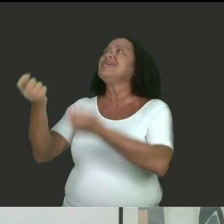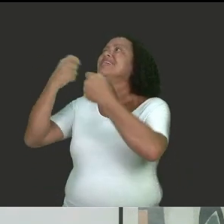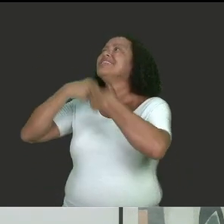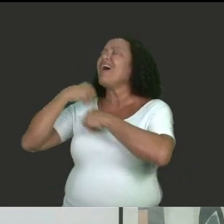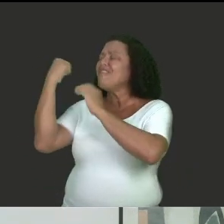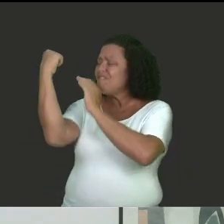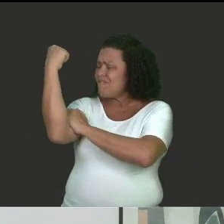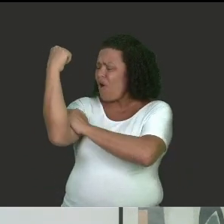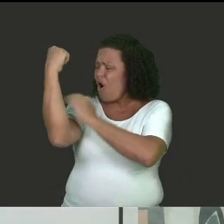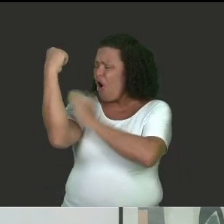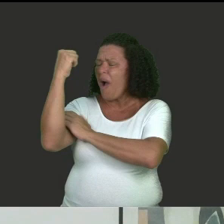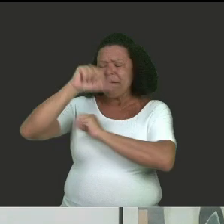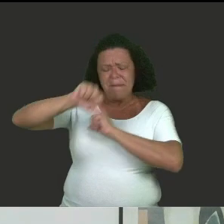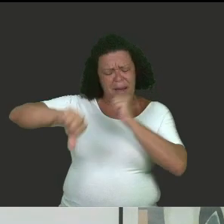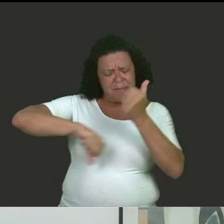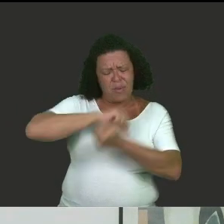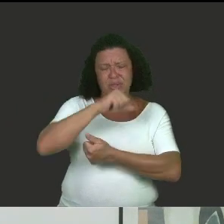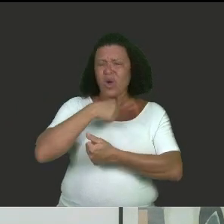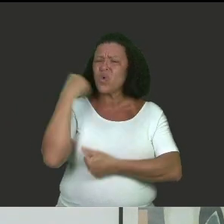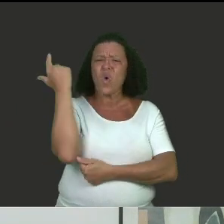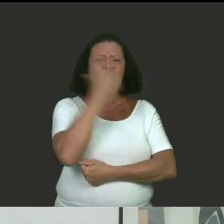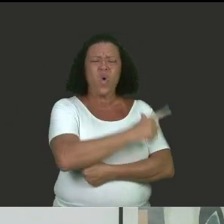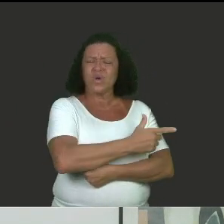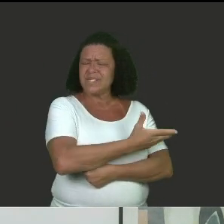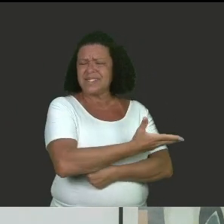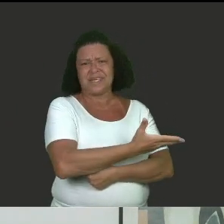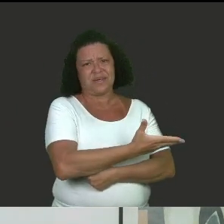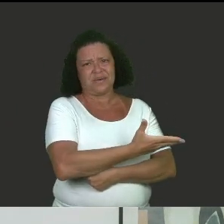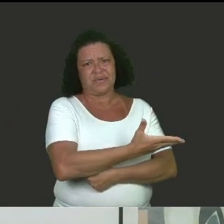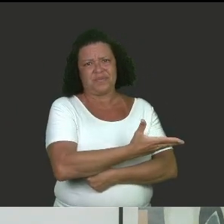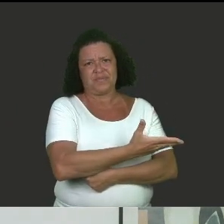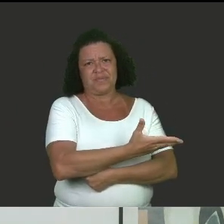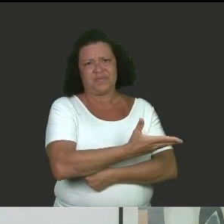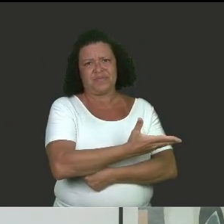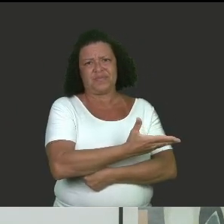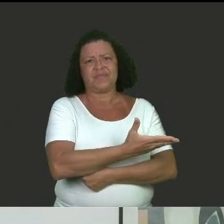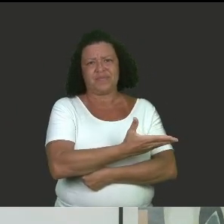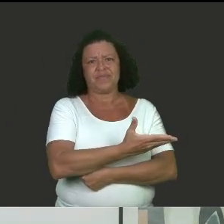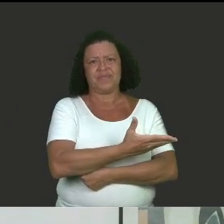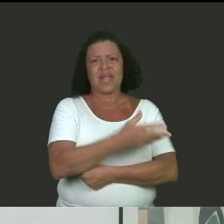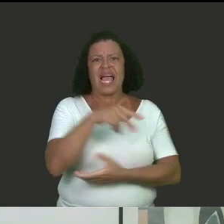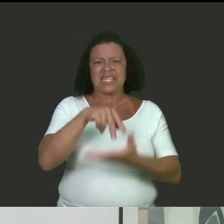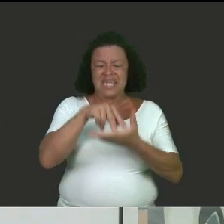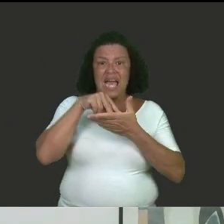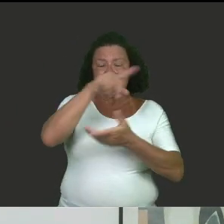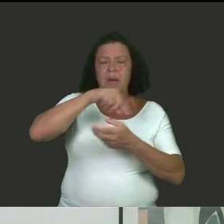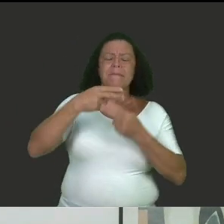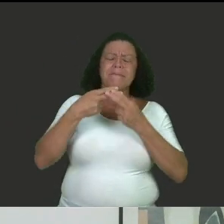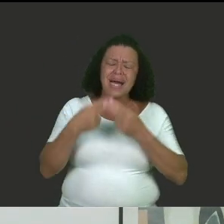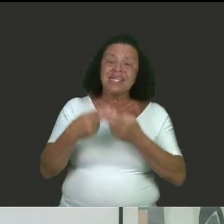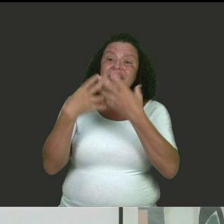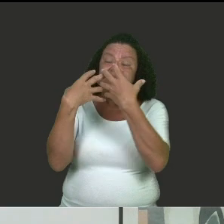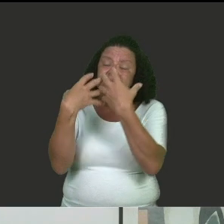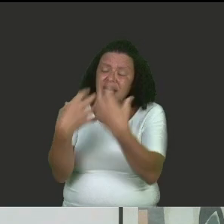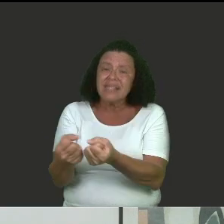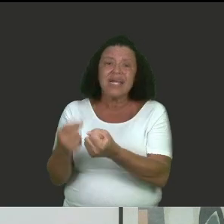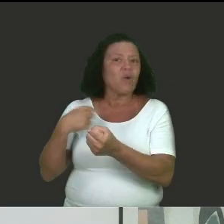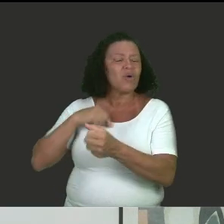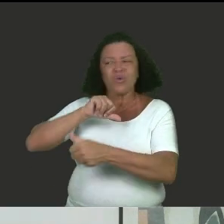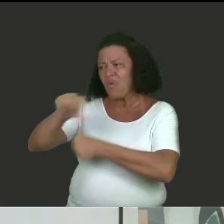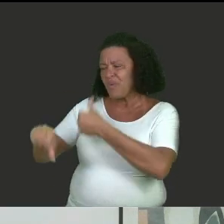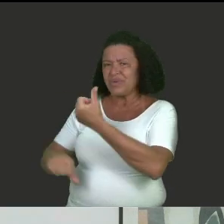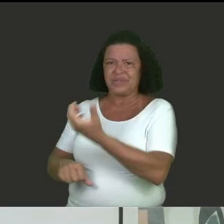mudar o que pode ser mudado, resignação para aceitar o que não pode ser